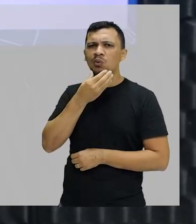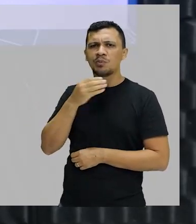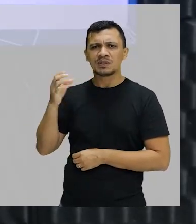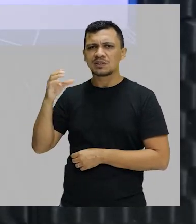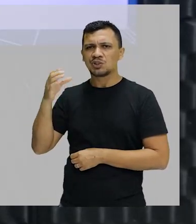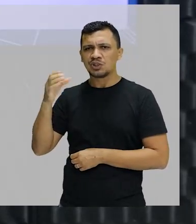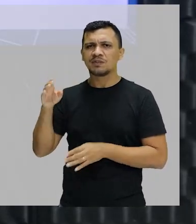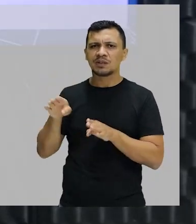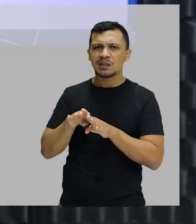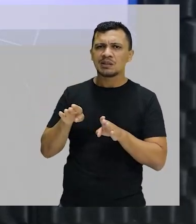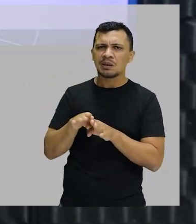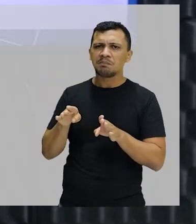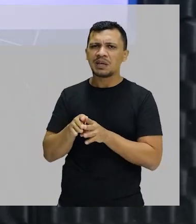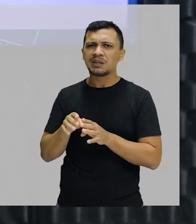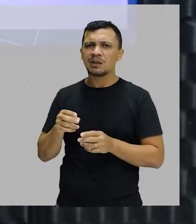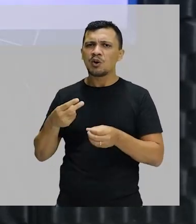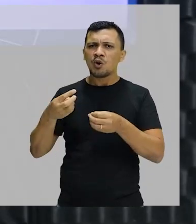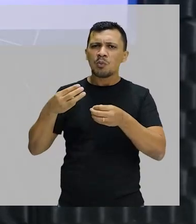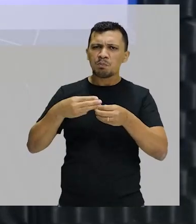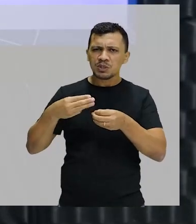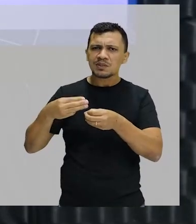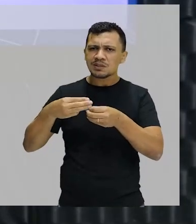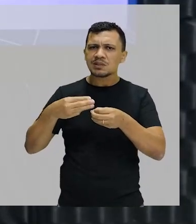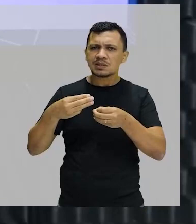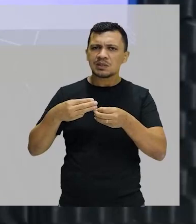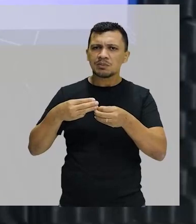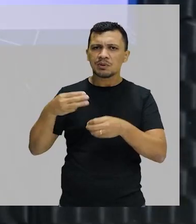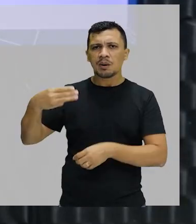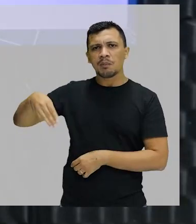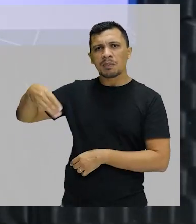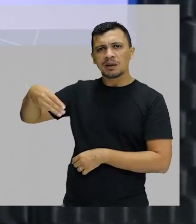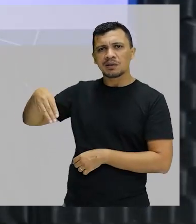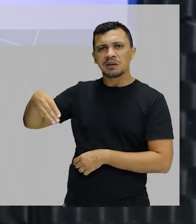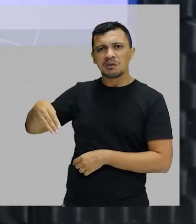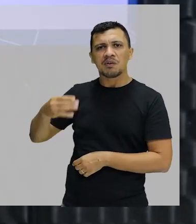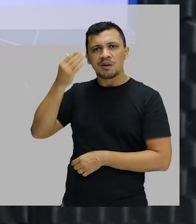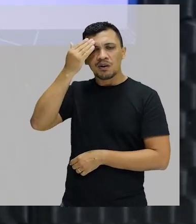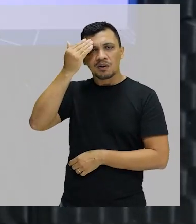também um dos maiores do cenário maranhense, né?